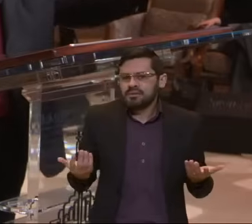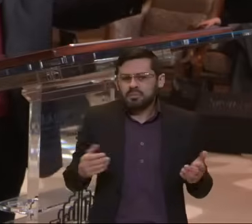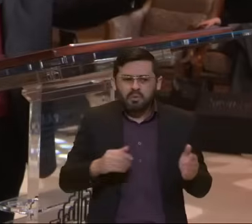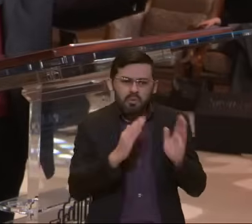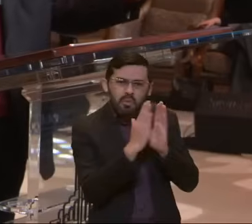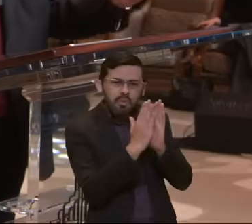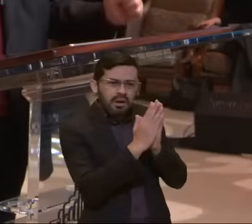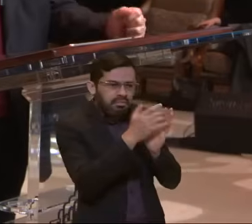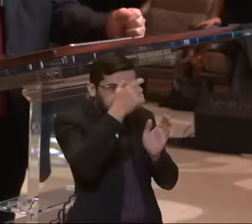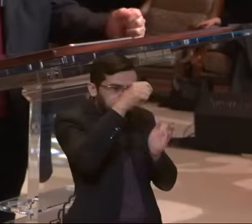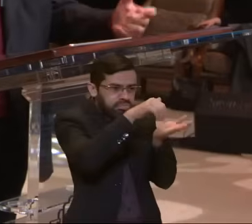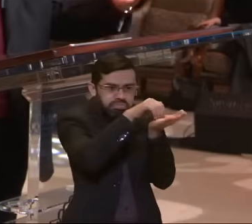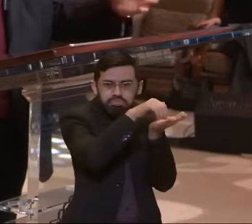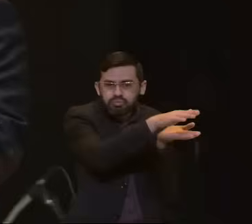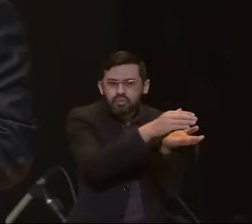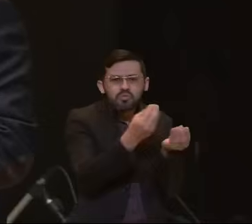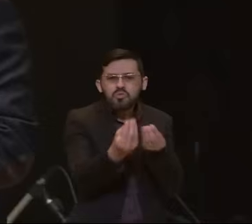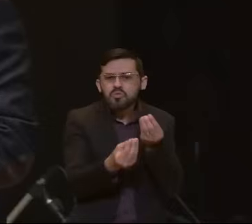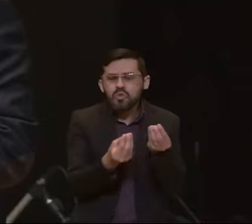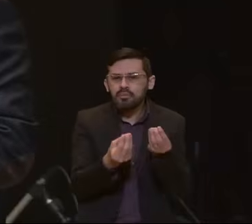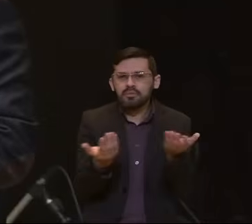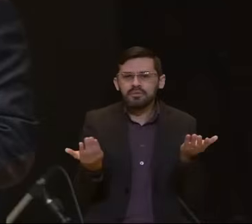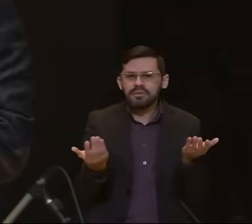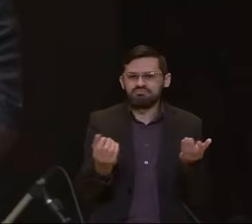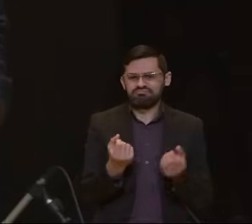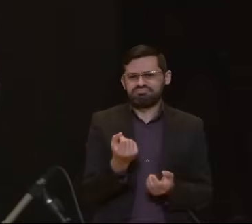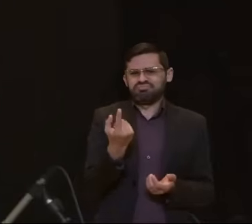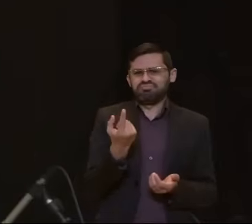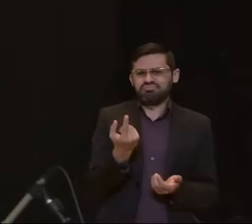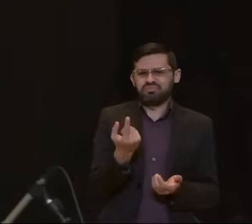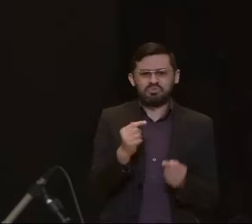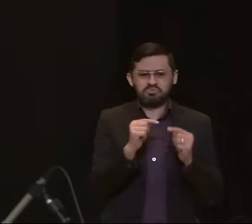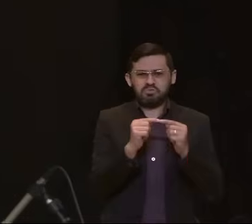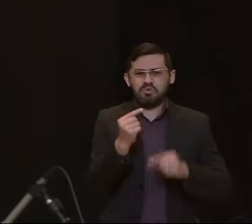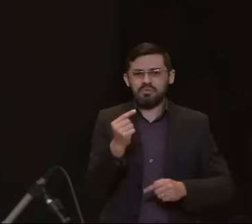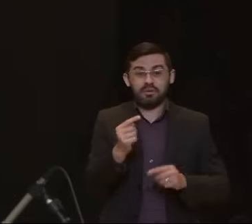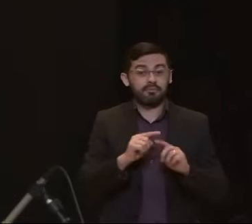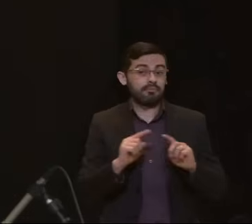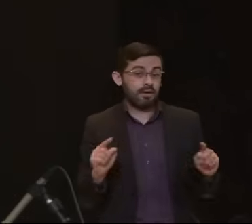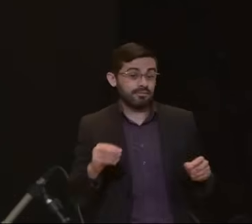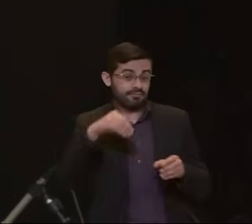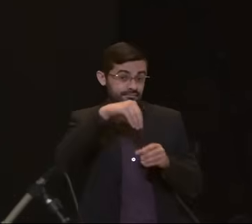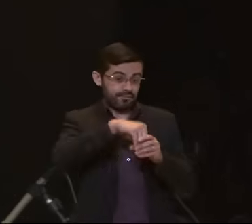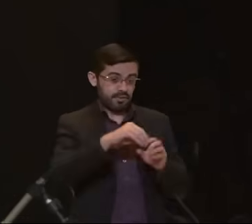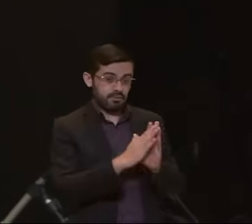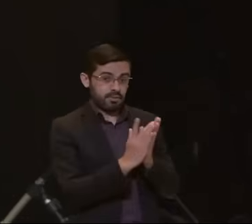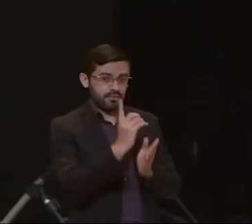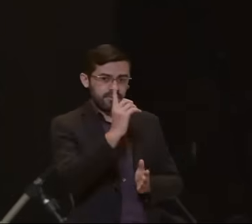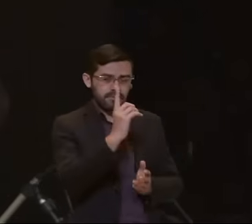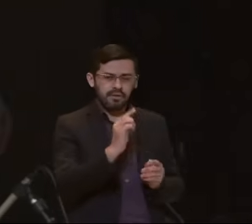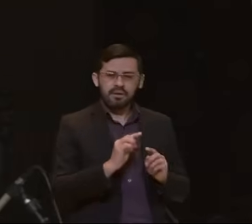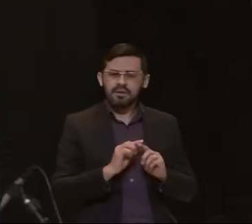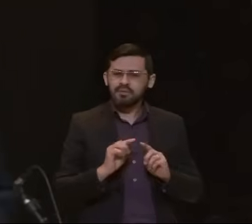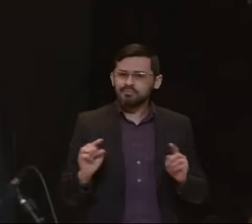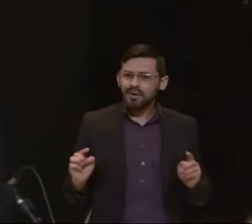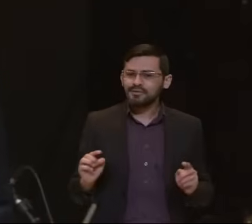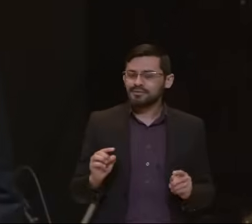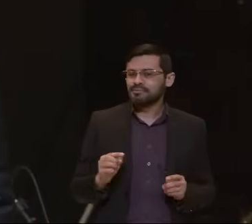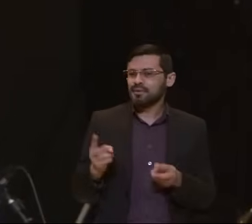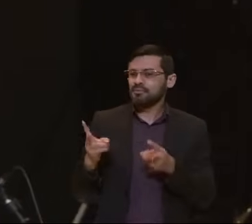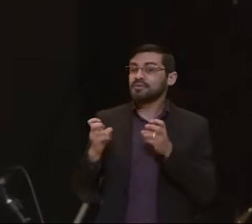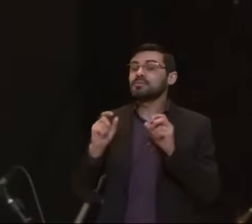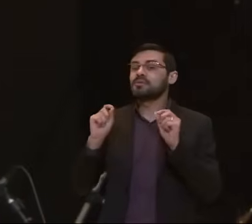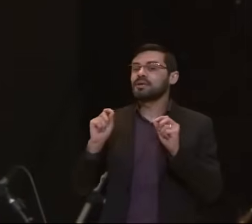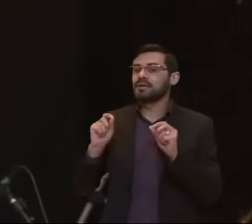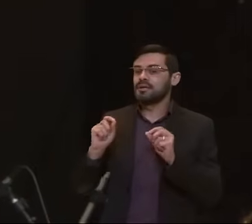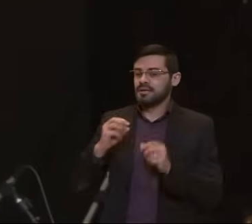demônios, fazer isso, fazer aquilo? Negócio esquisito, mas está na Bíblia isso. E eu vejo assim a grande misericórdia de